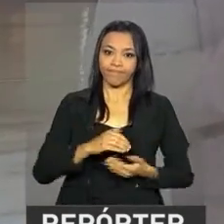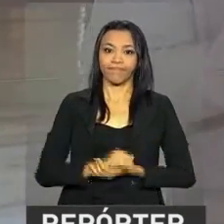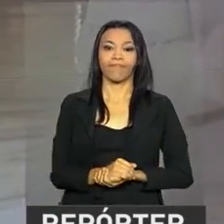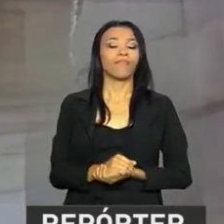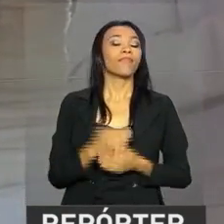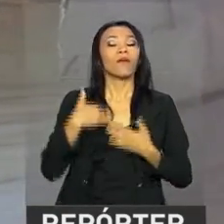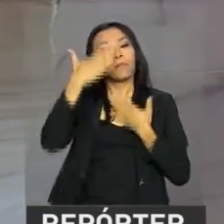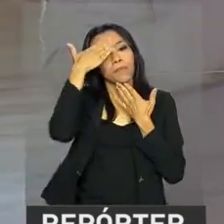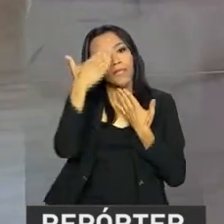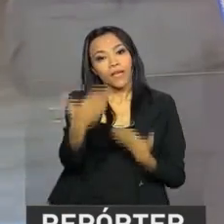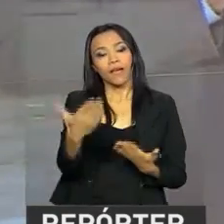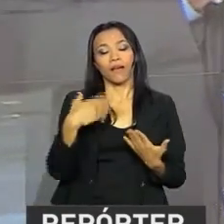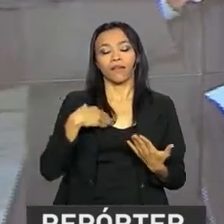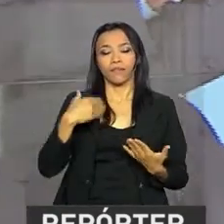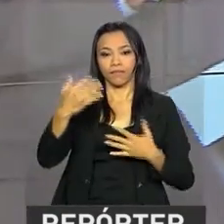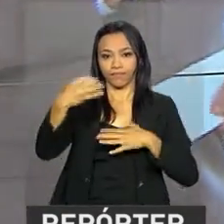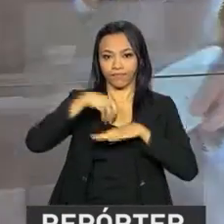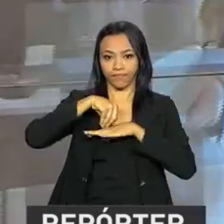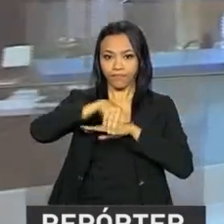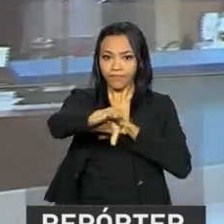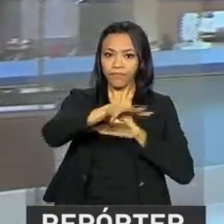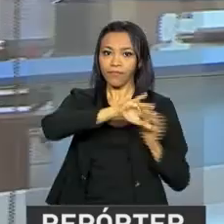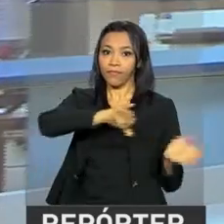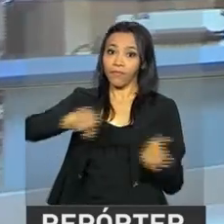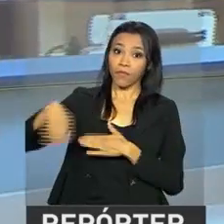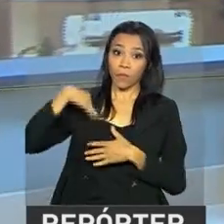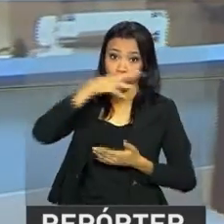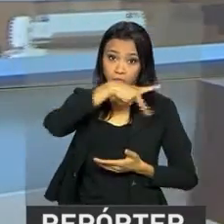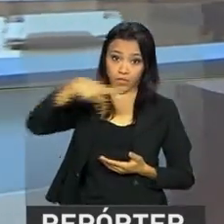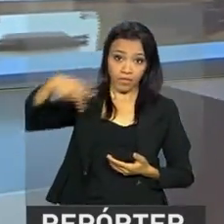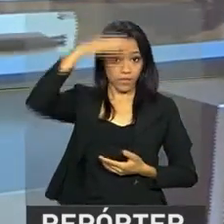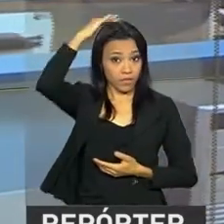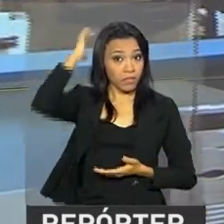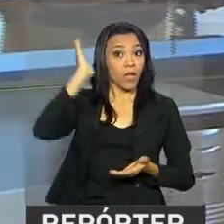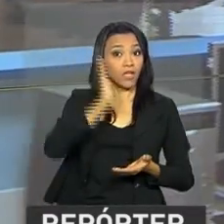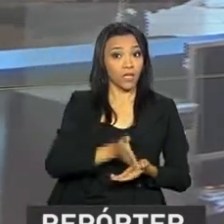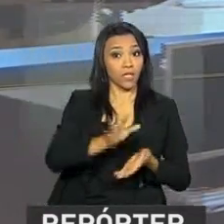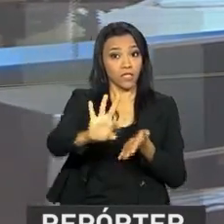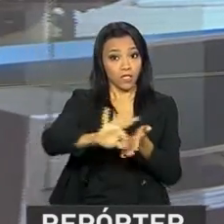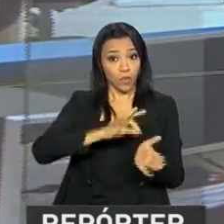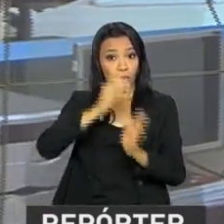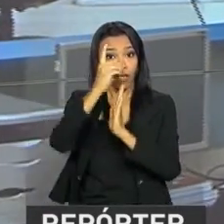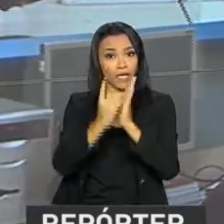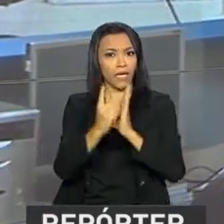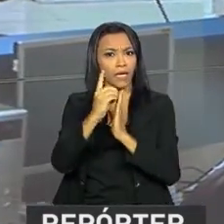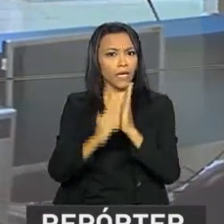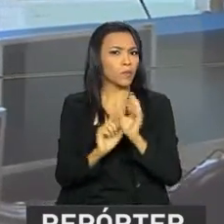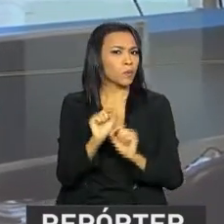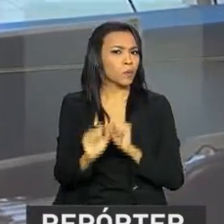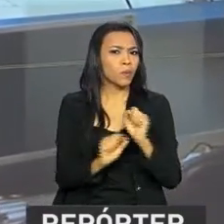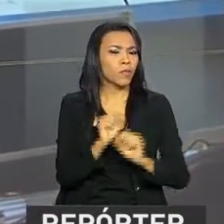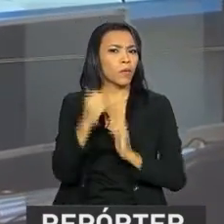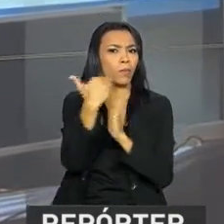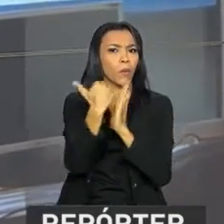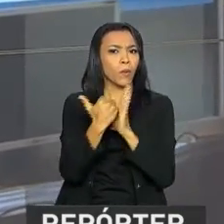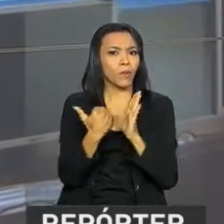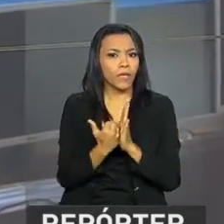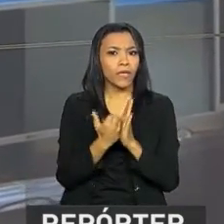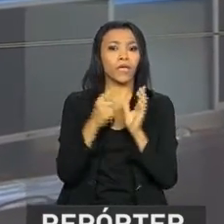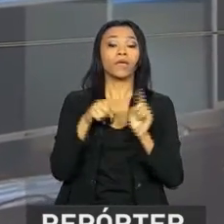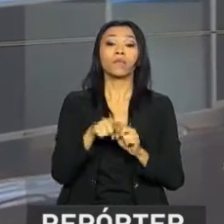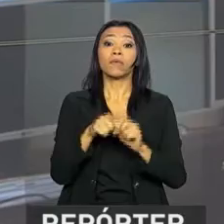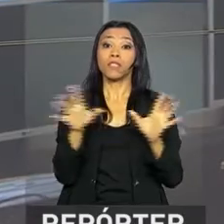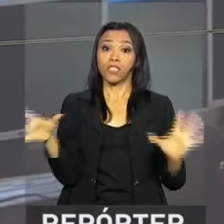joão pedro pelas suas informações e olha o presidente michel temer assinou decreto que institui o programa de proteção integrada de